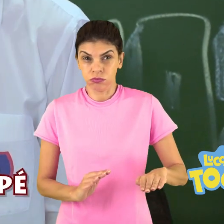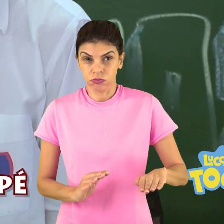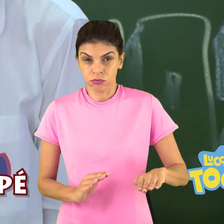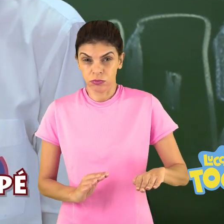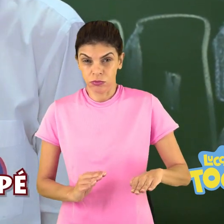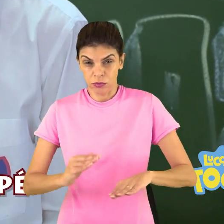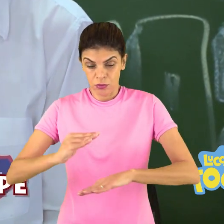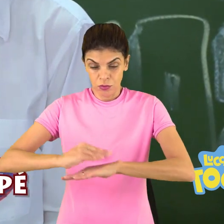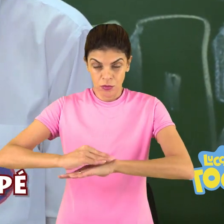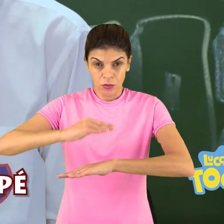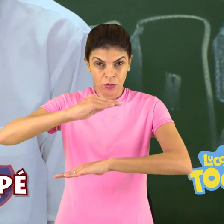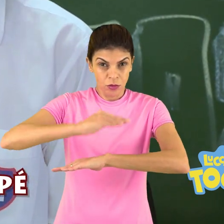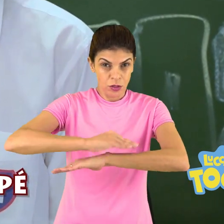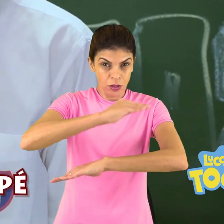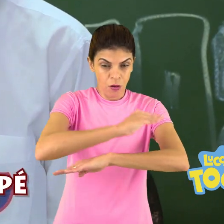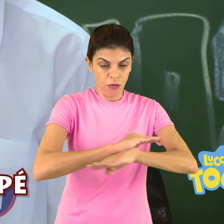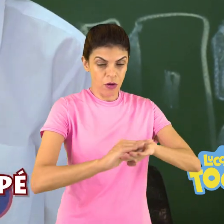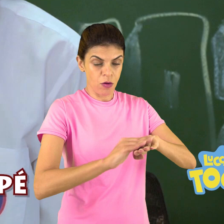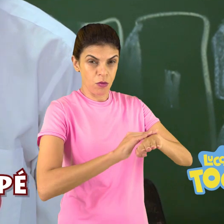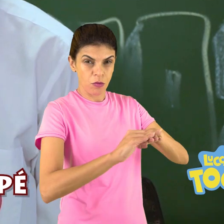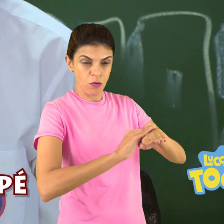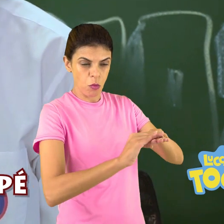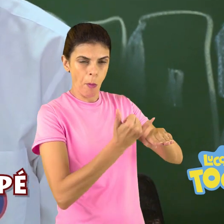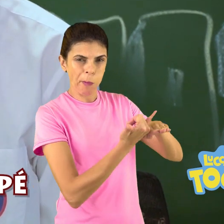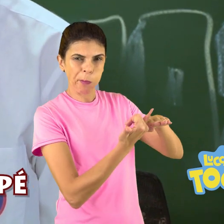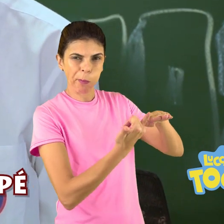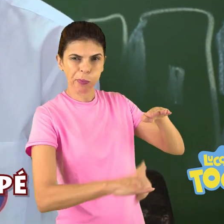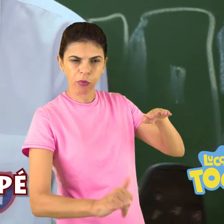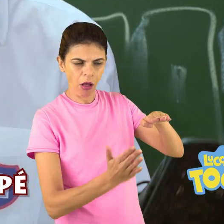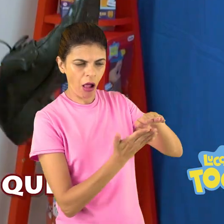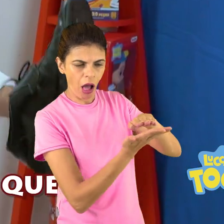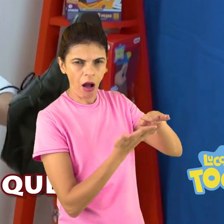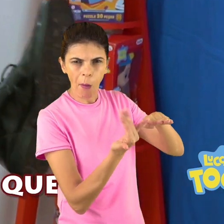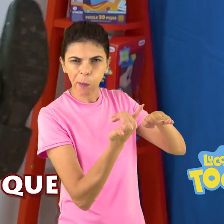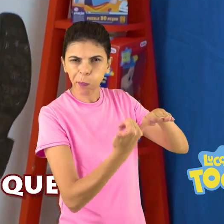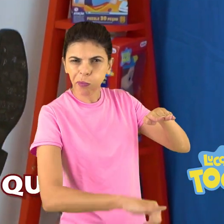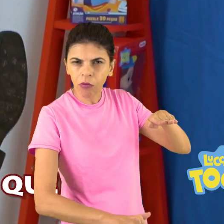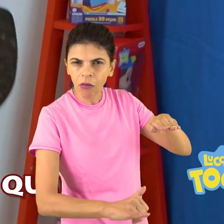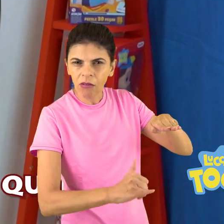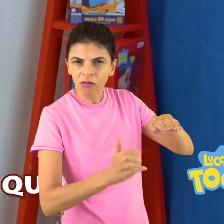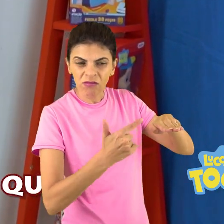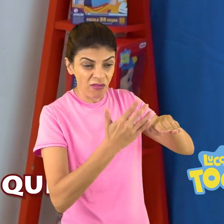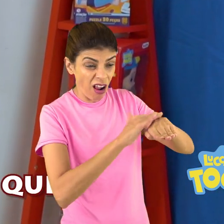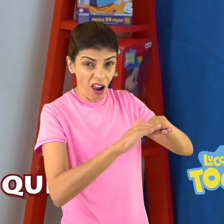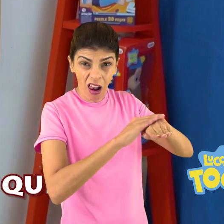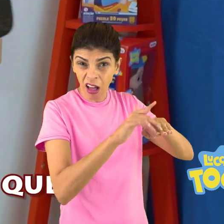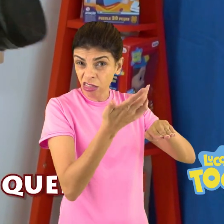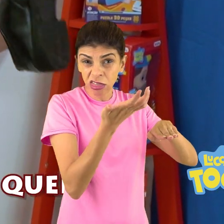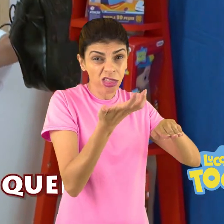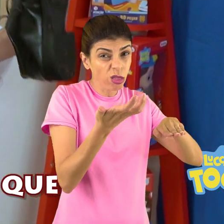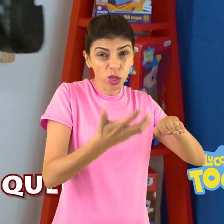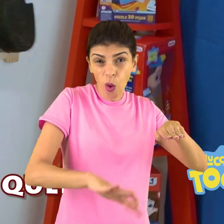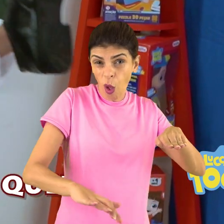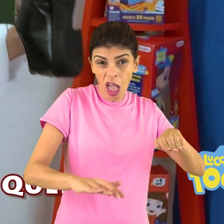O sapo não lava o pé, não lava porque